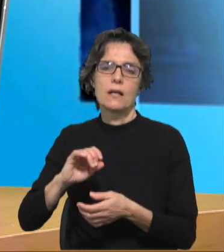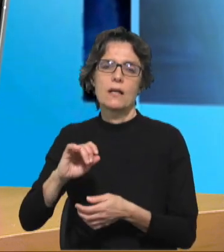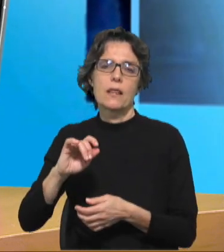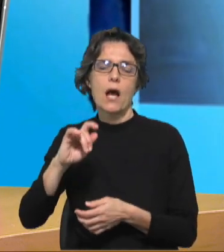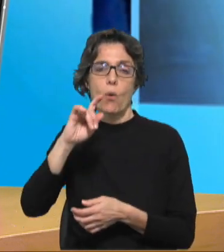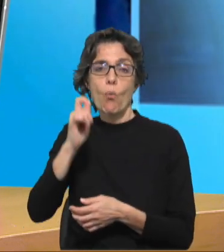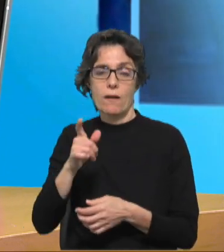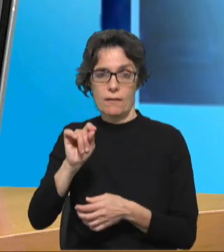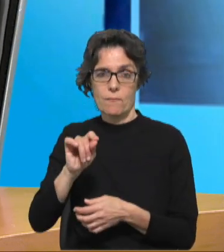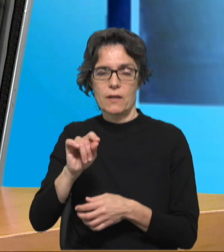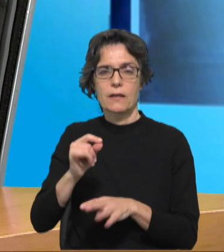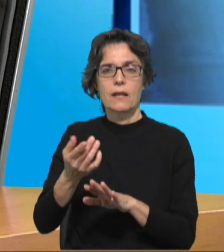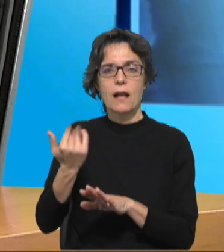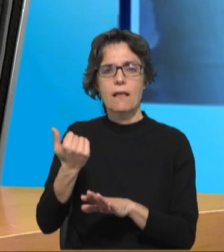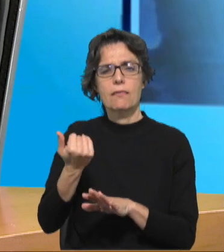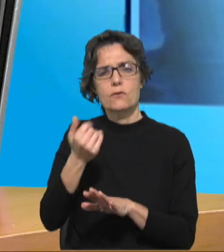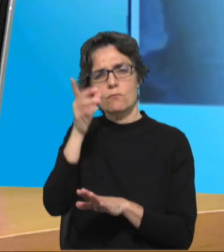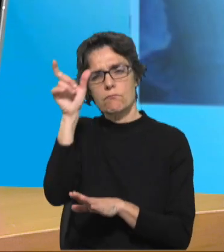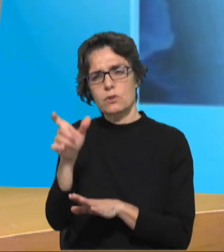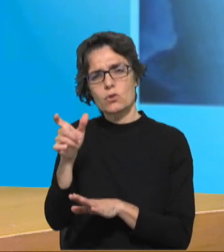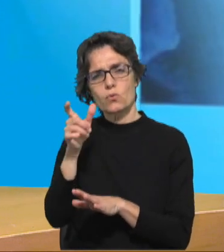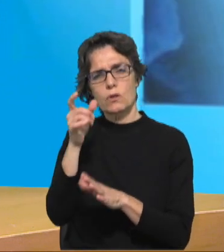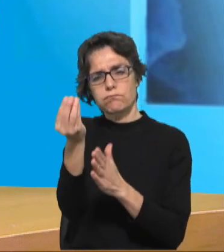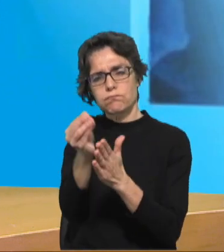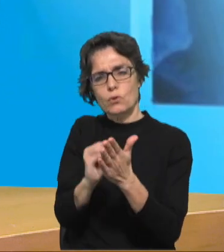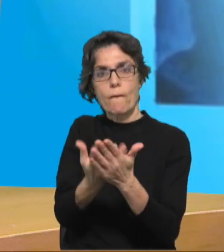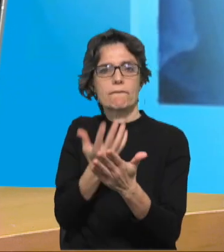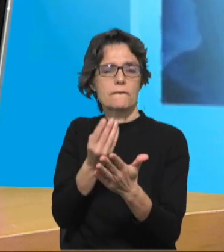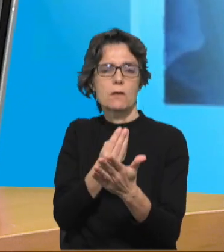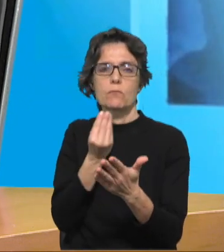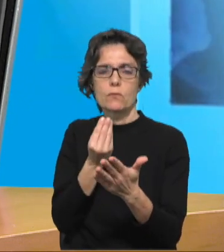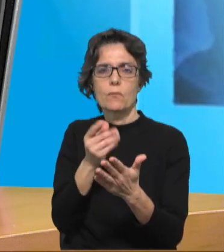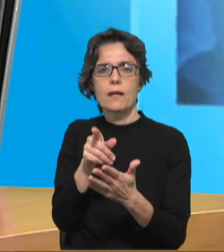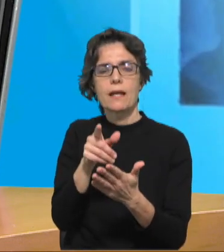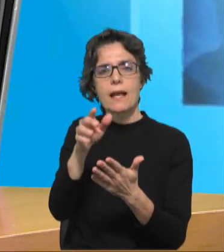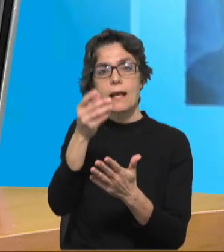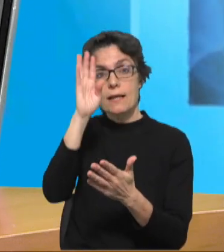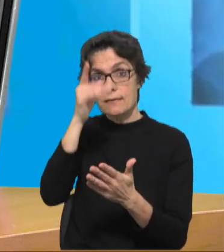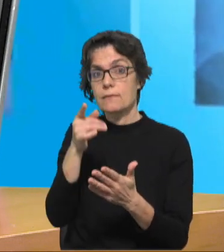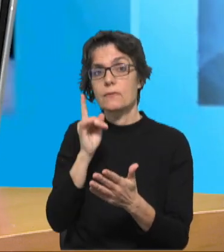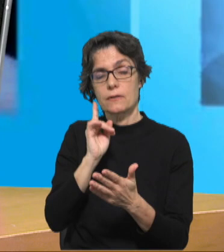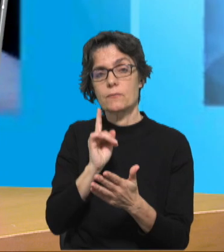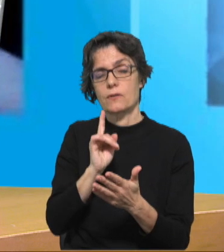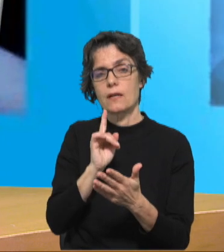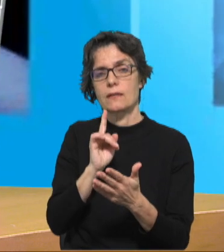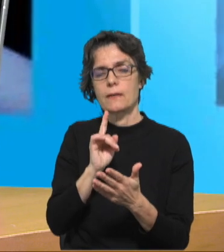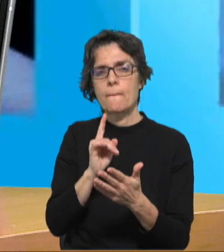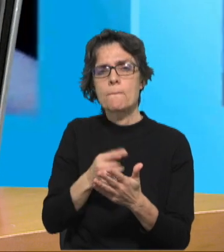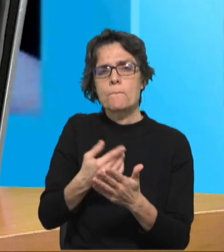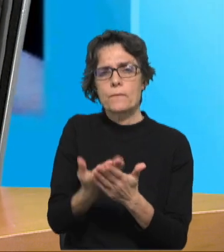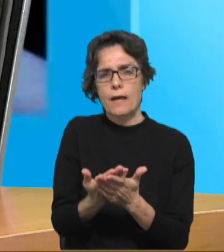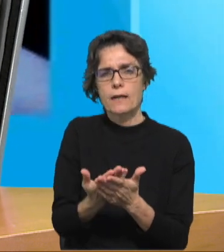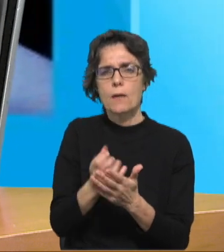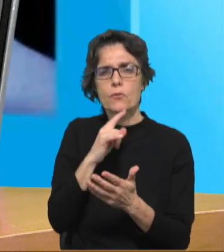e também de uma escrita fenomenal e, portanto, sabia bem que era preciso preencher esta lacuna com um órgão